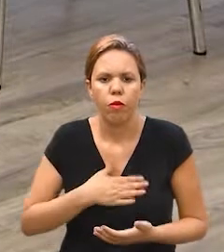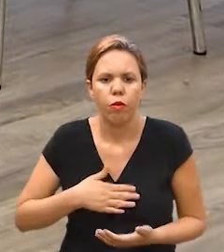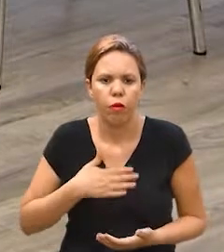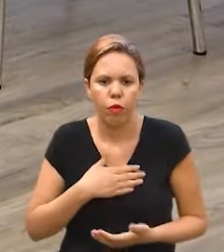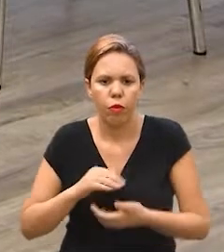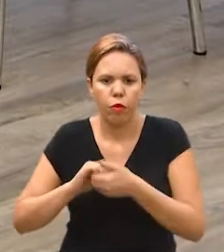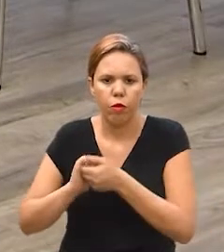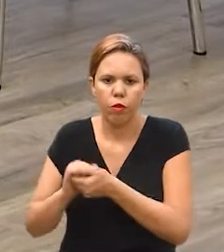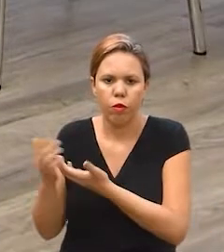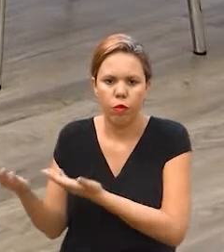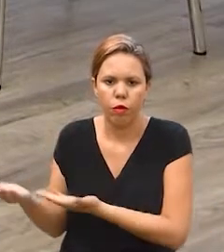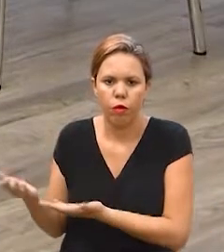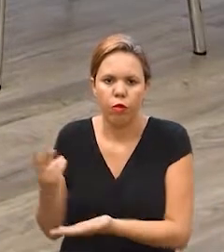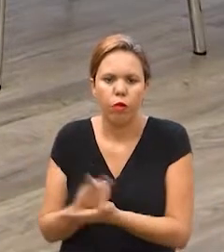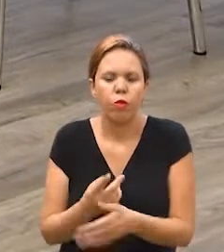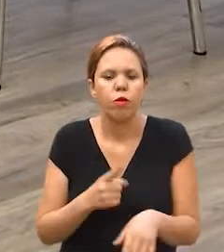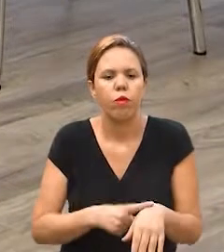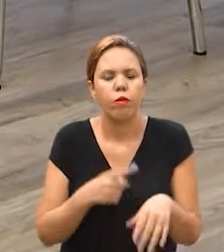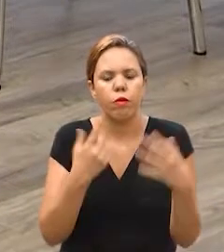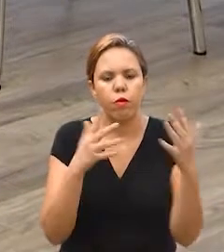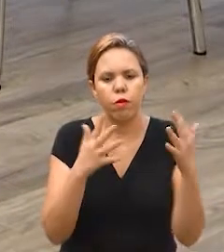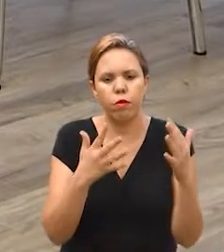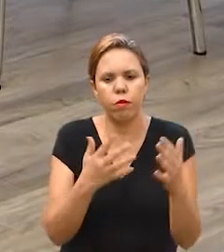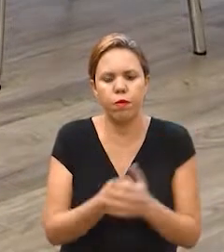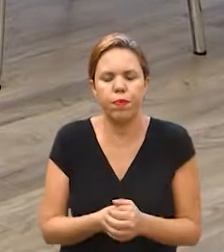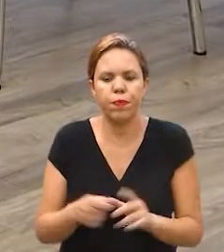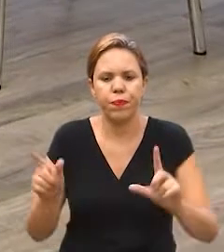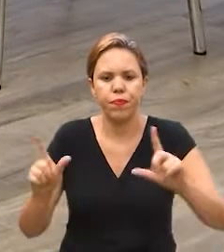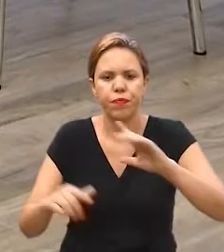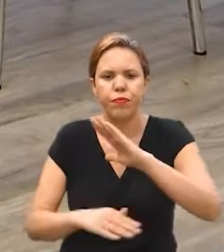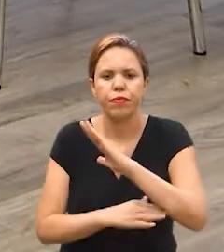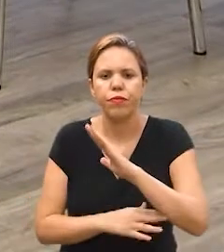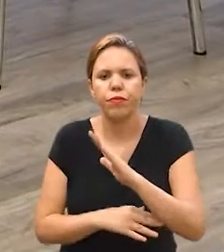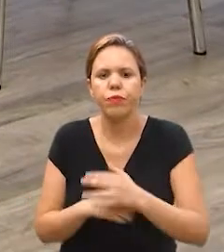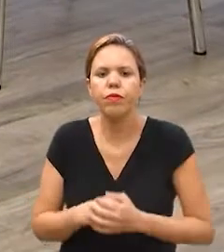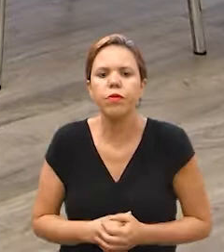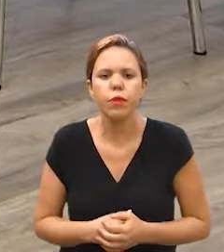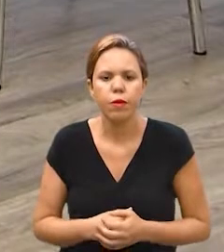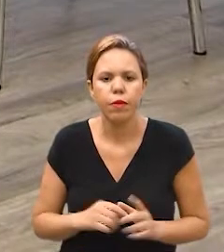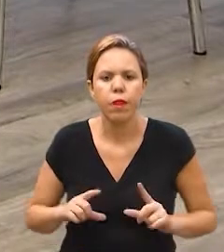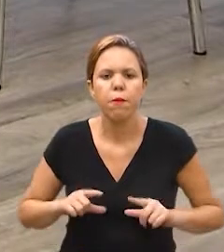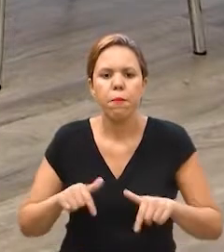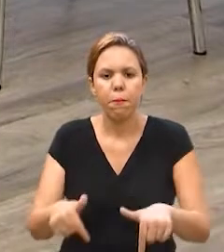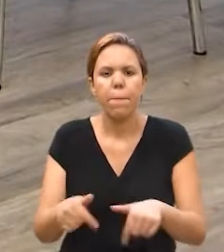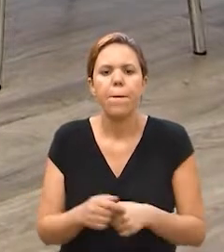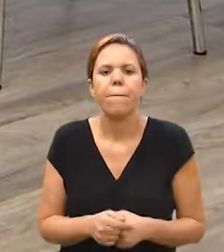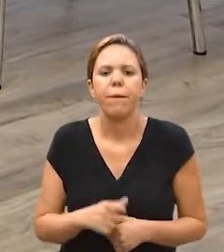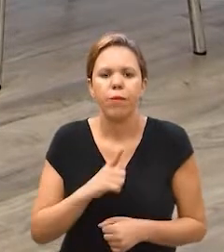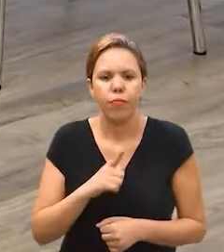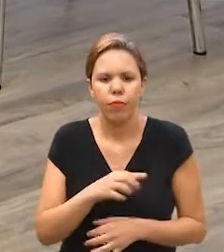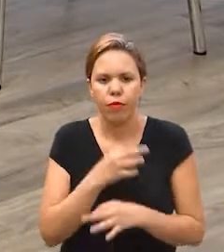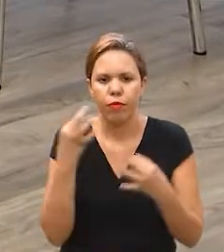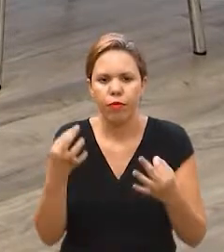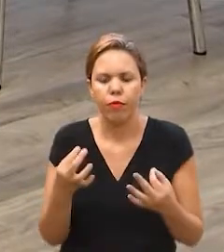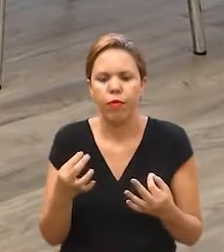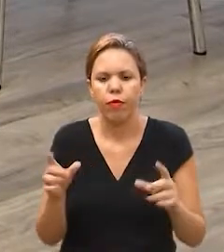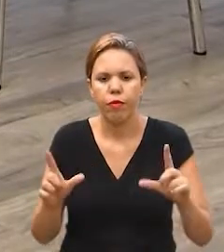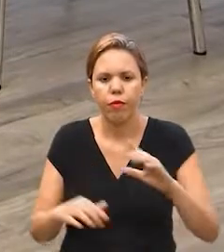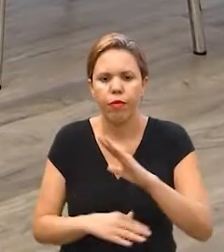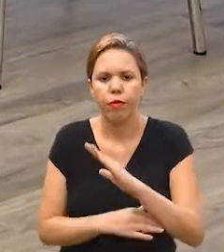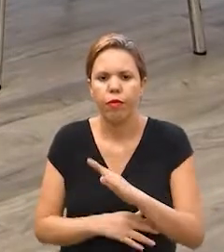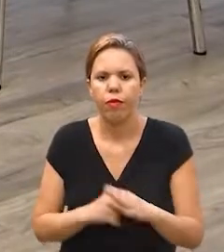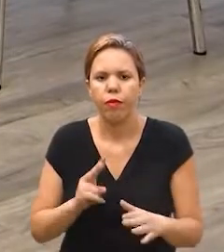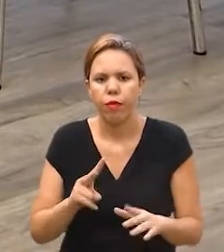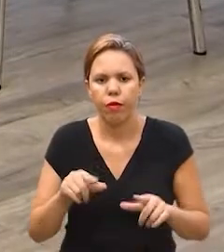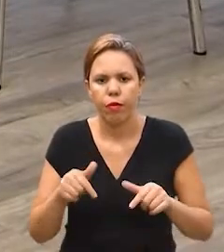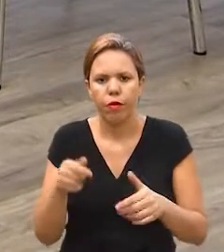de cumprimentá-la e ao mesmo tempo também parabenizar a TV Câmara por essa iniciativa que a TV Câmara tem sido